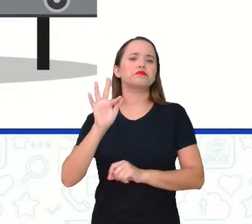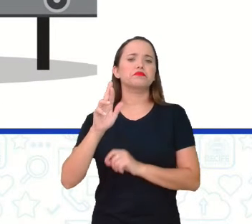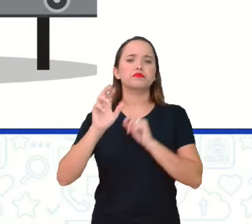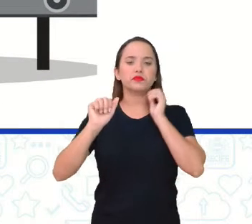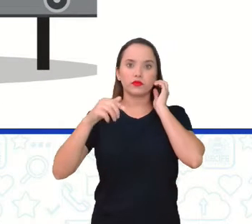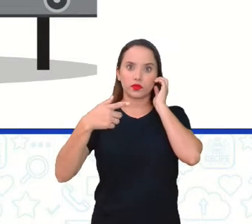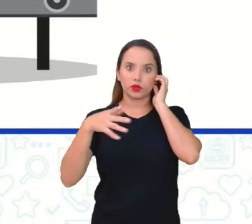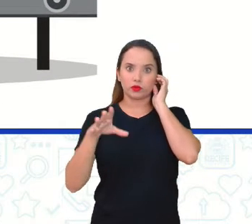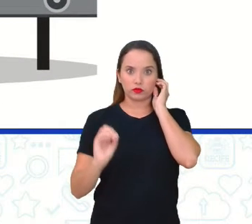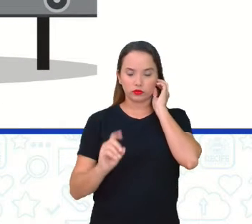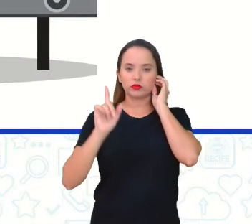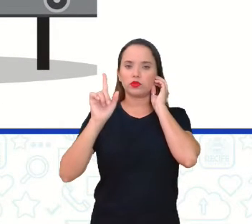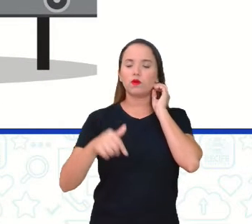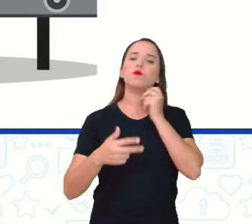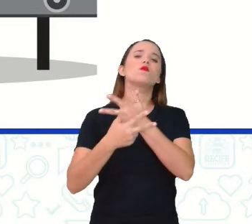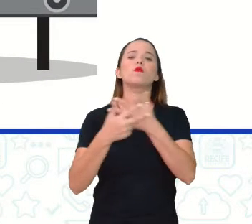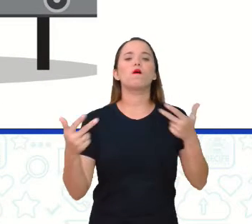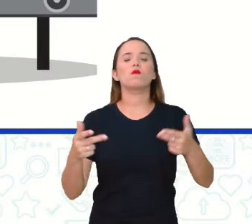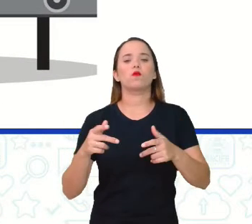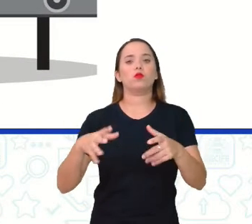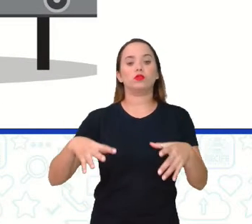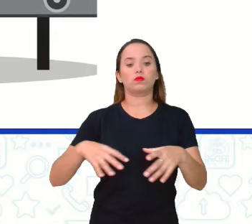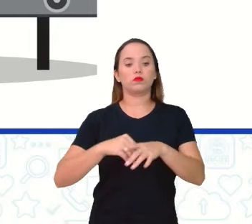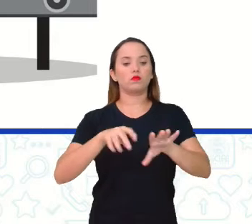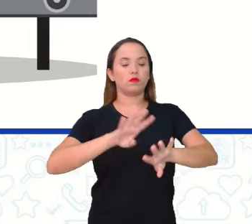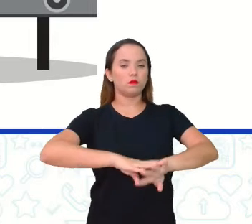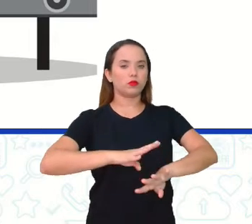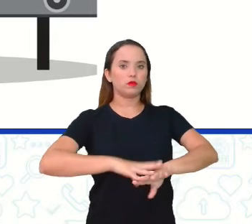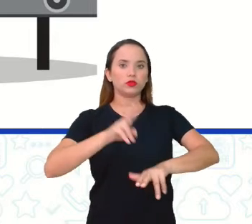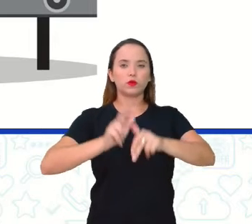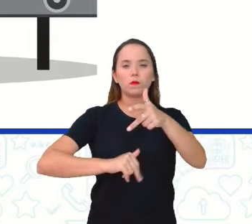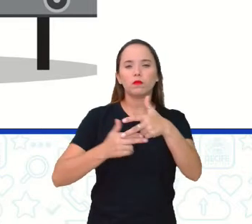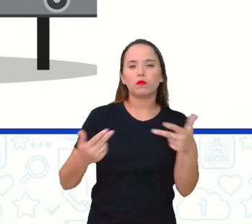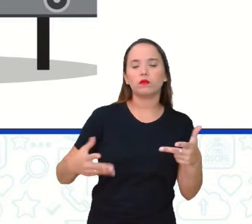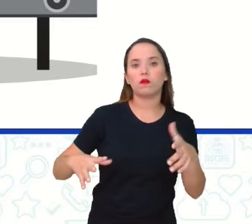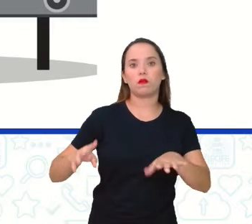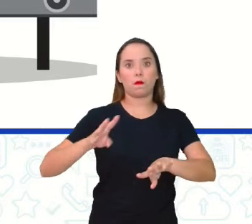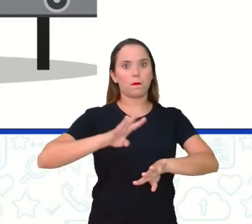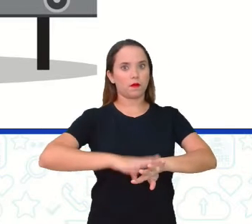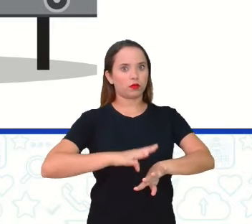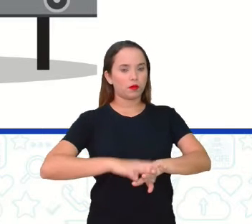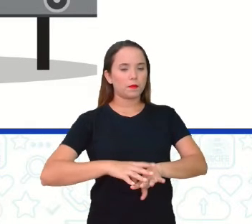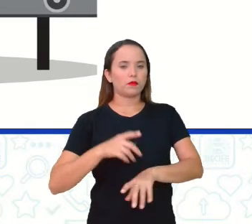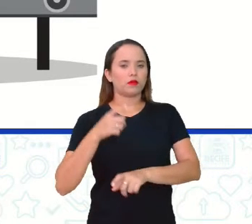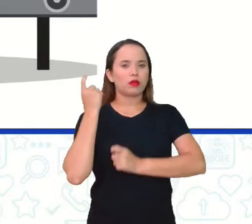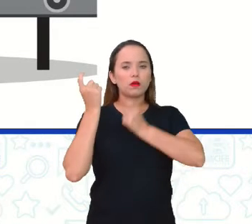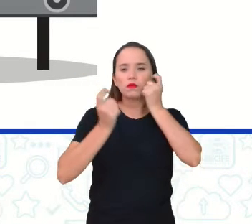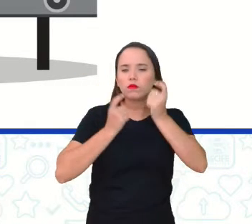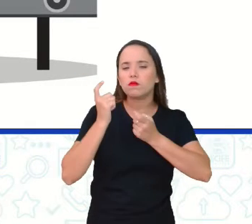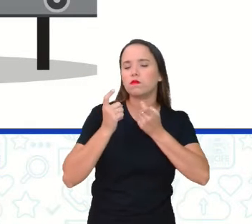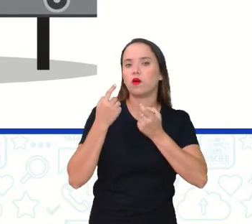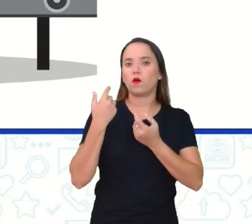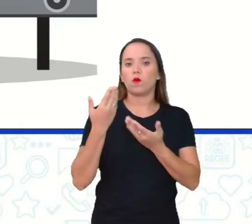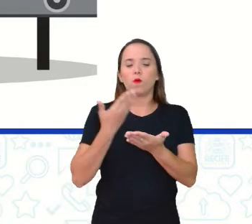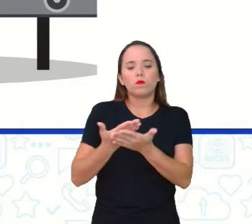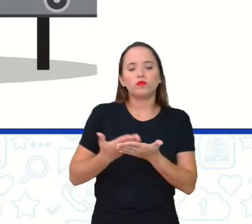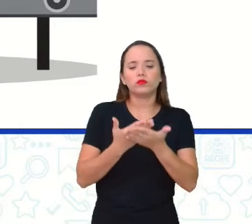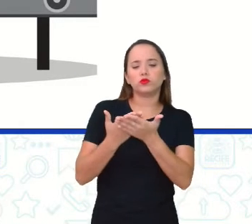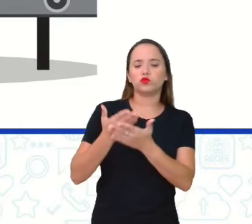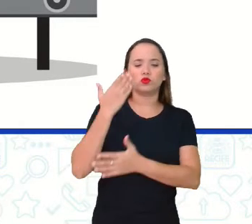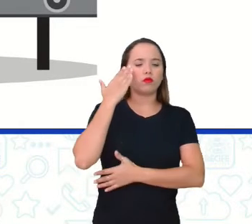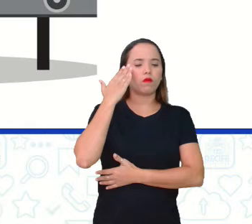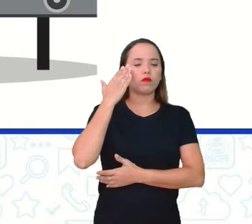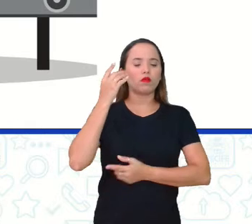é um elemento matemático, um objeto matemático que se preocupa em estudar as transformações das coisas, tá